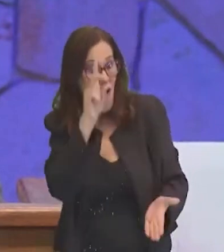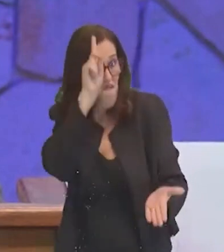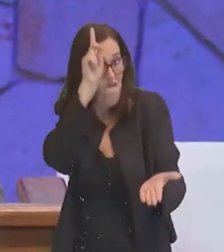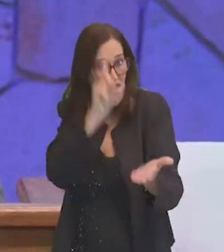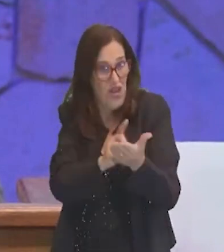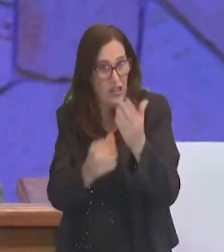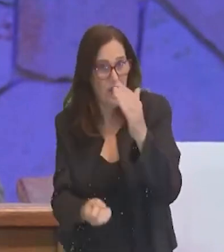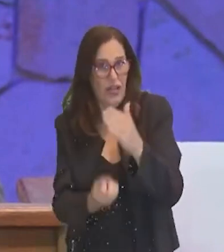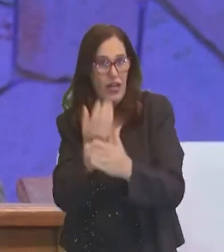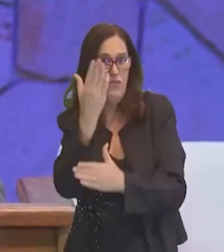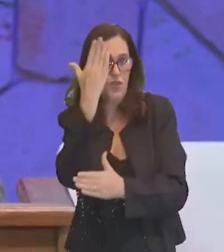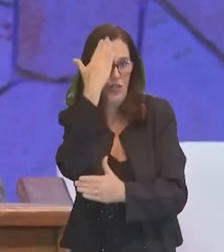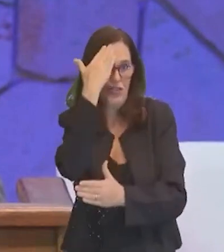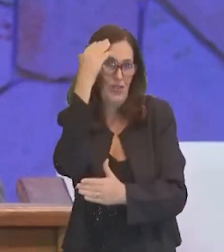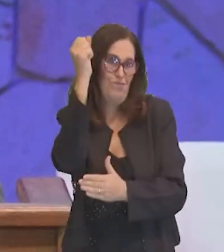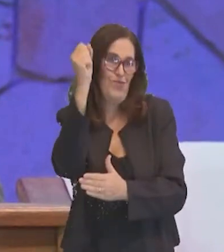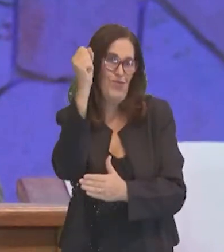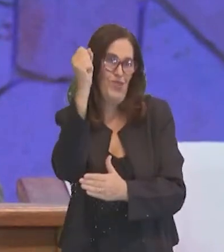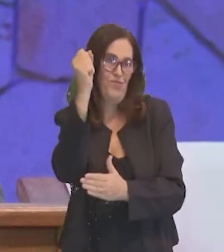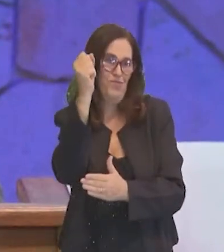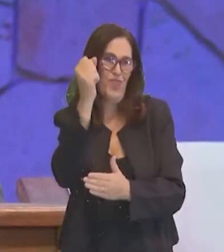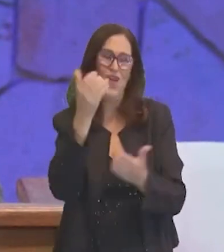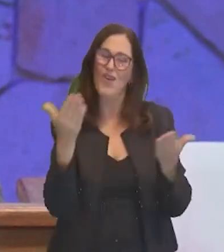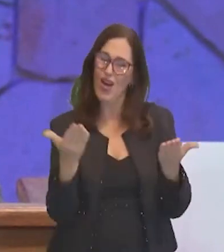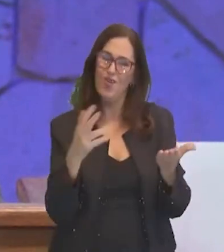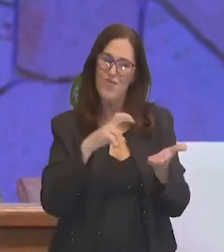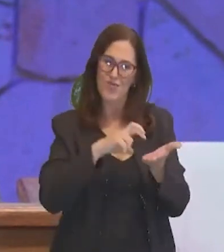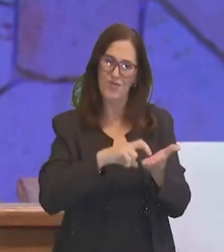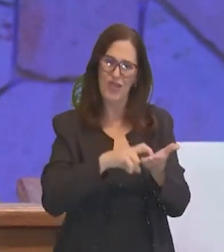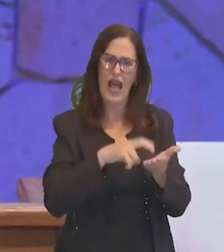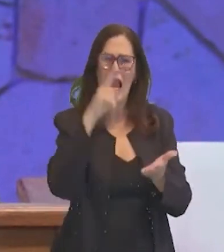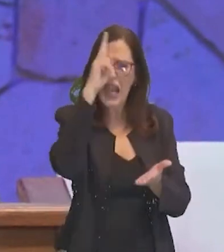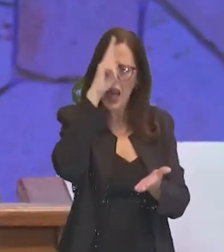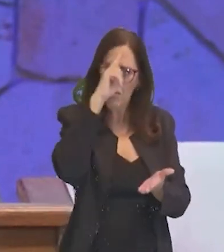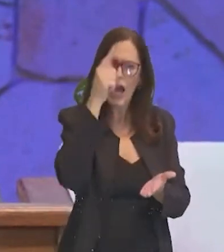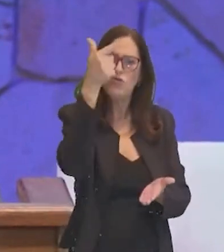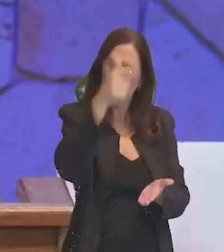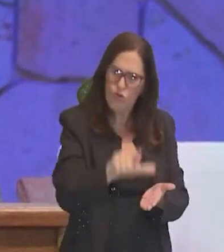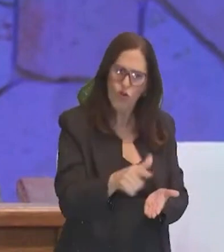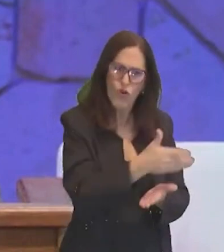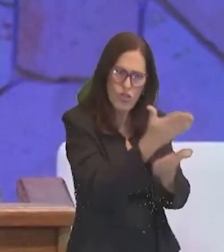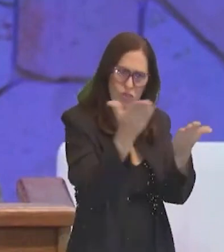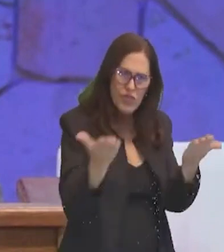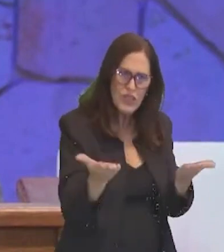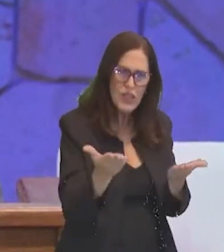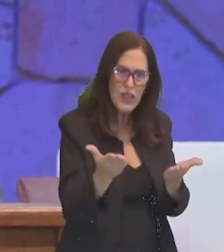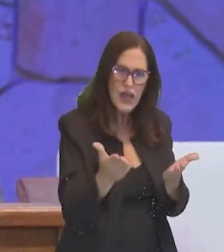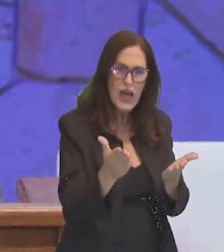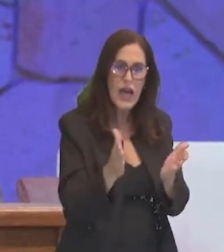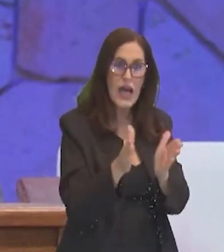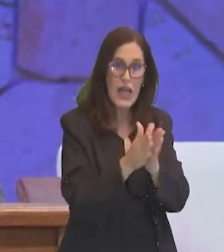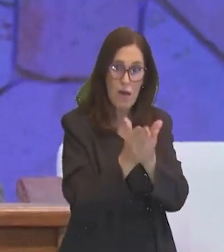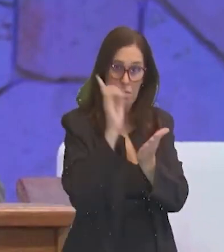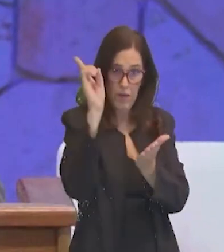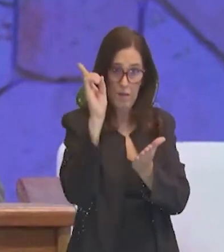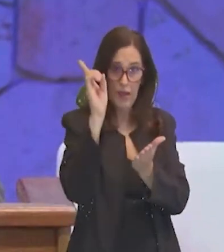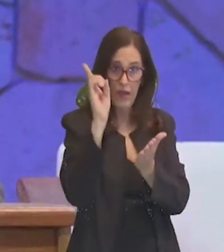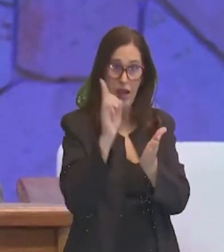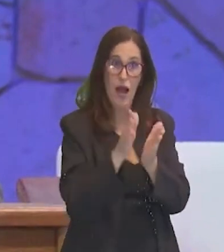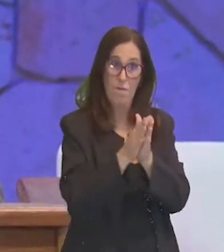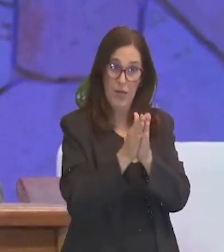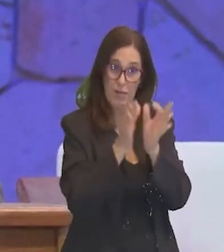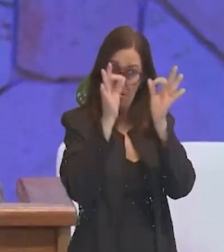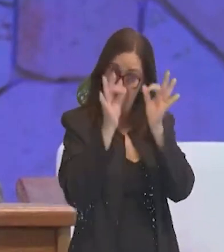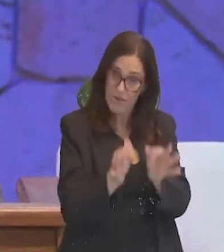de sabedoria. Eu quero nesta manhã relembrar os irmãos que as Escrituras Sagradas, a Bíblia